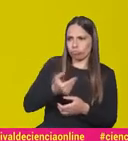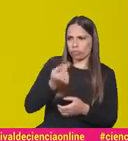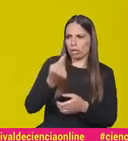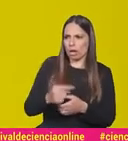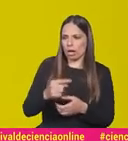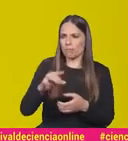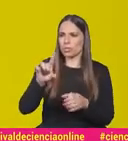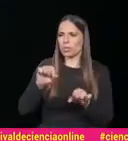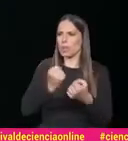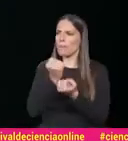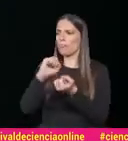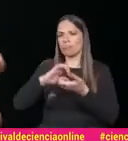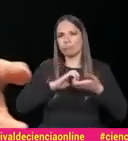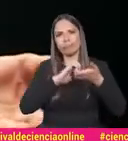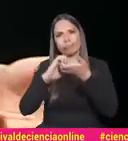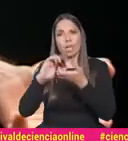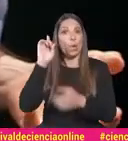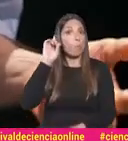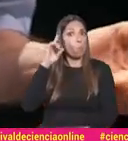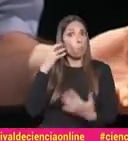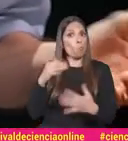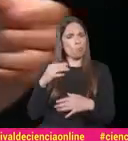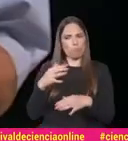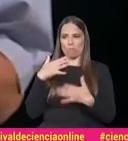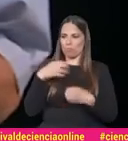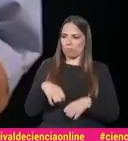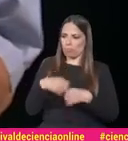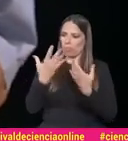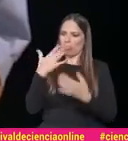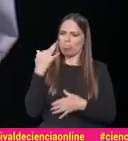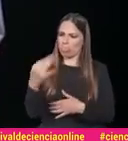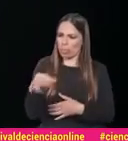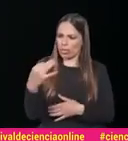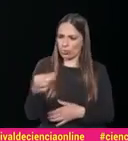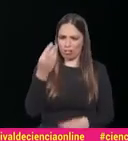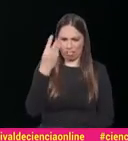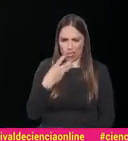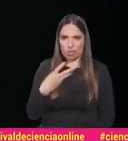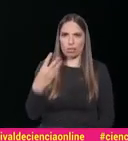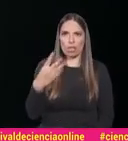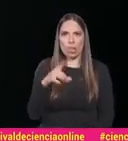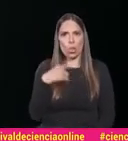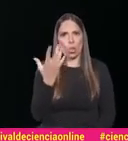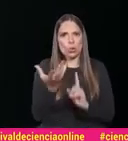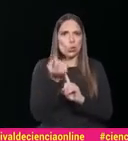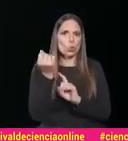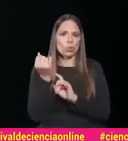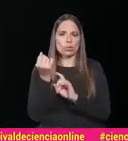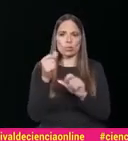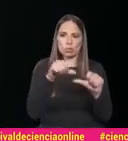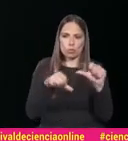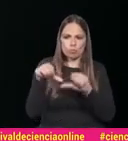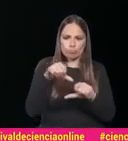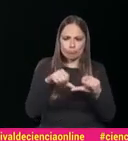movimento solidário importante. De uma forma espontânea, em pouco mais de 3 semanas, conseguimos mobilizar